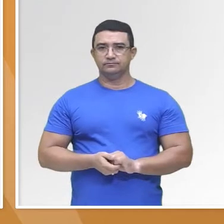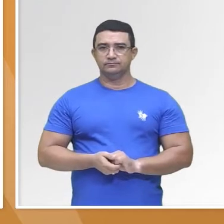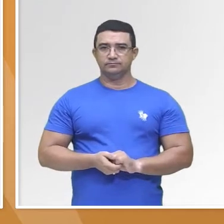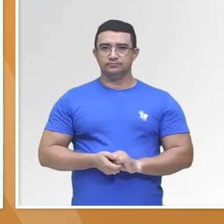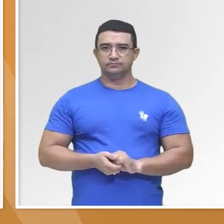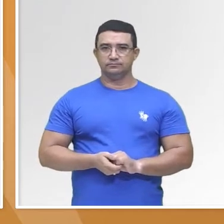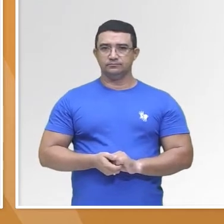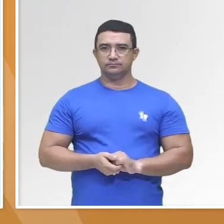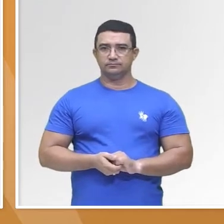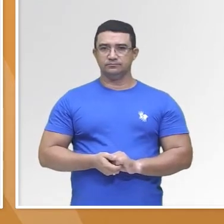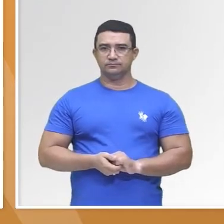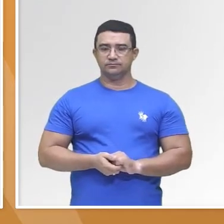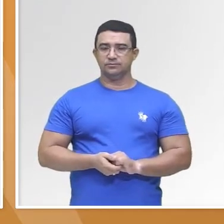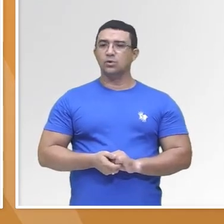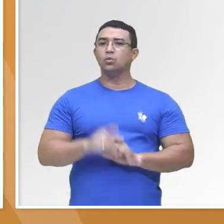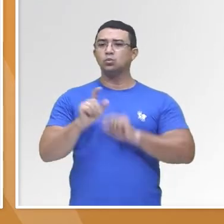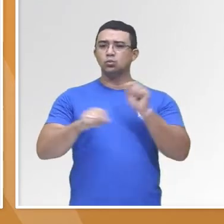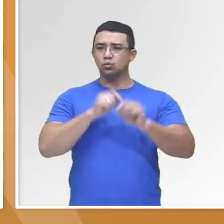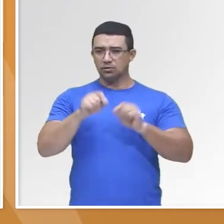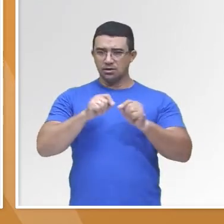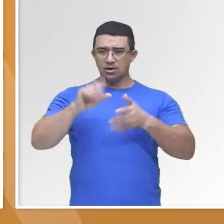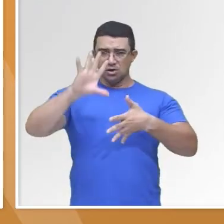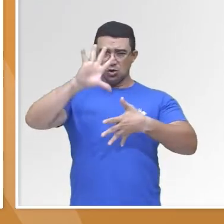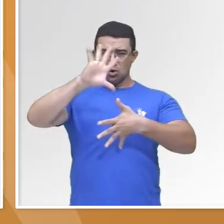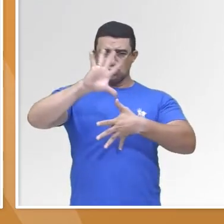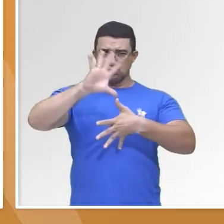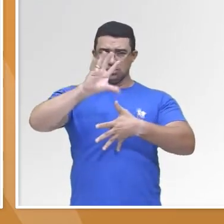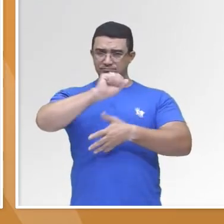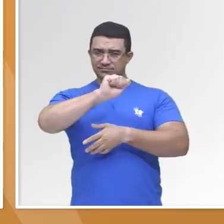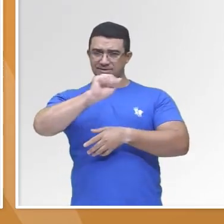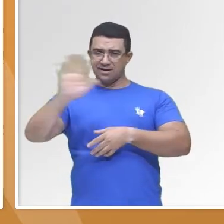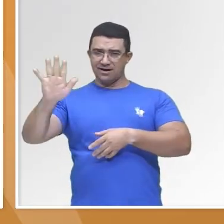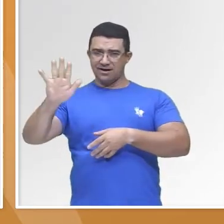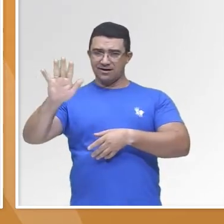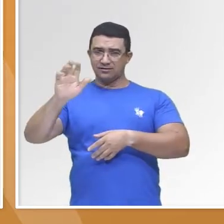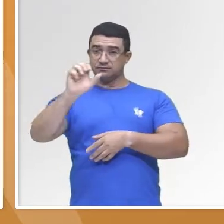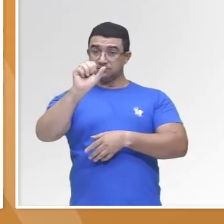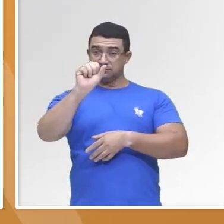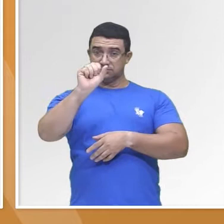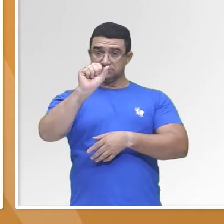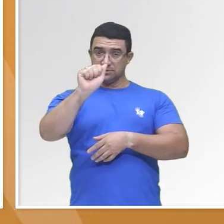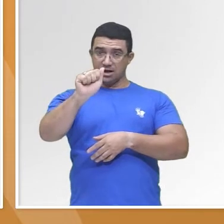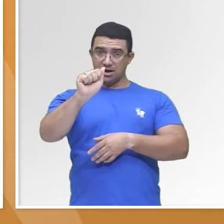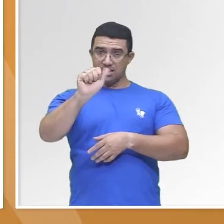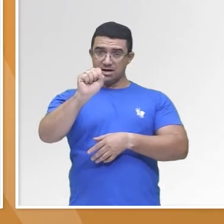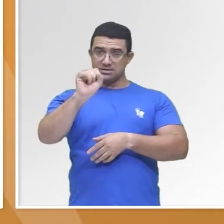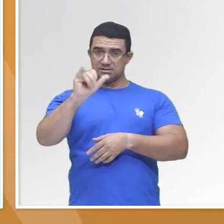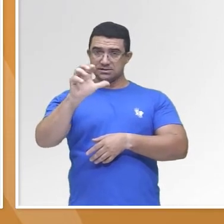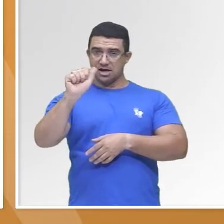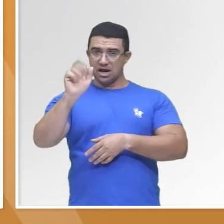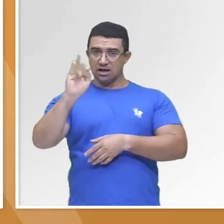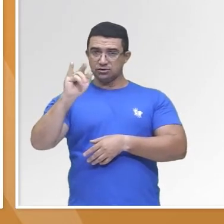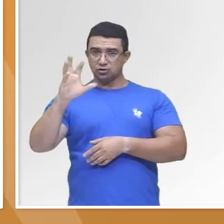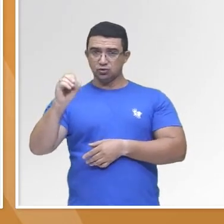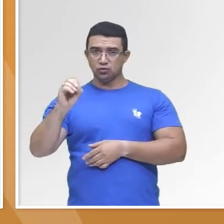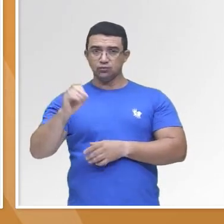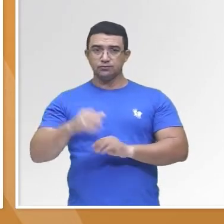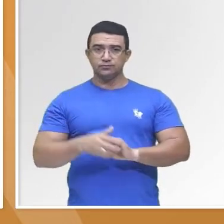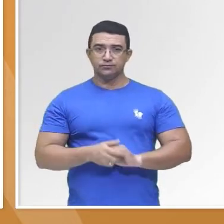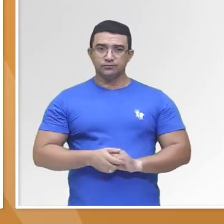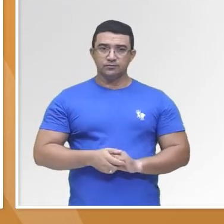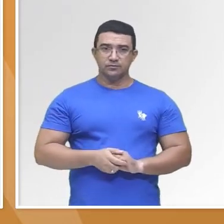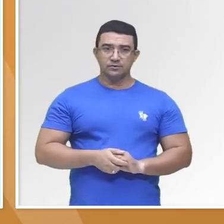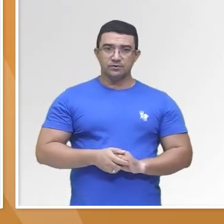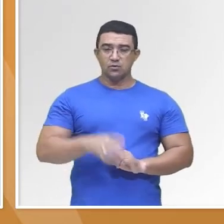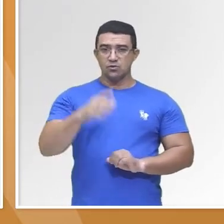né? Que o continente asiático concentra aí aproximadamente 60% da população mundial,